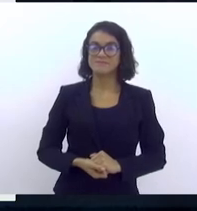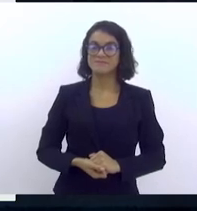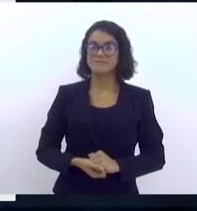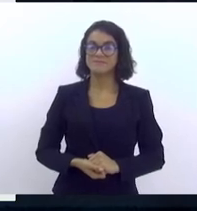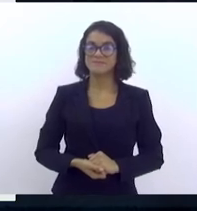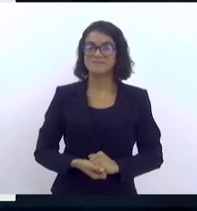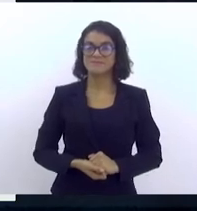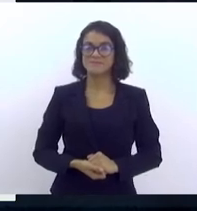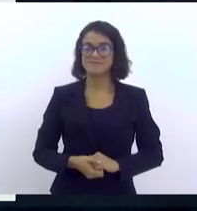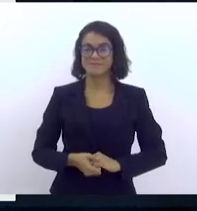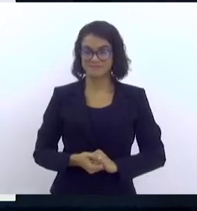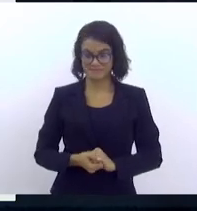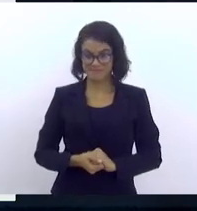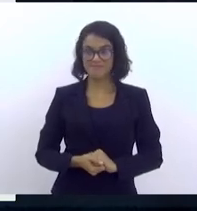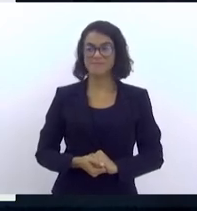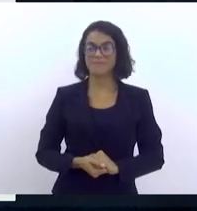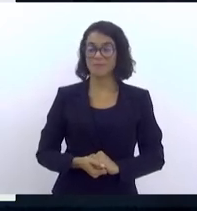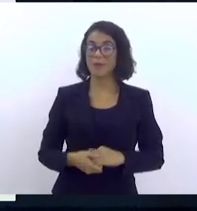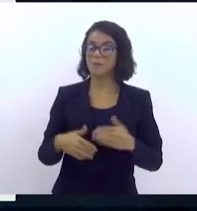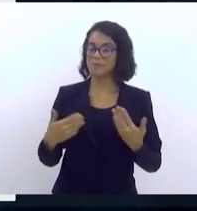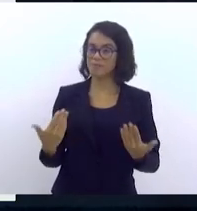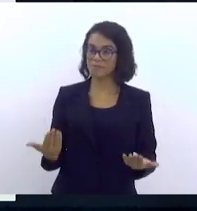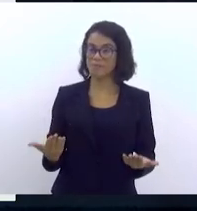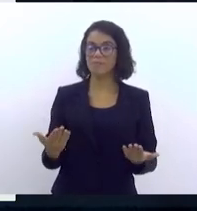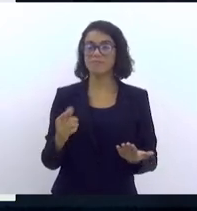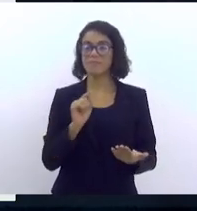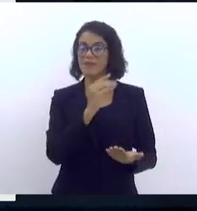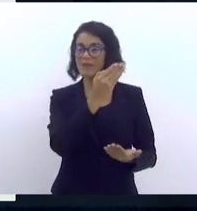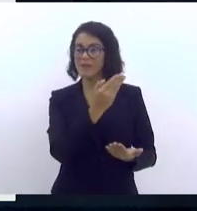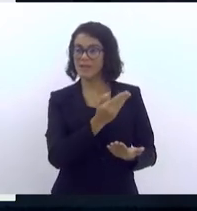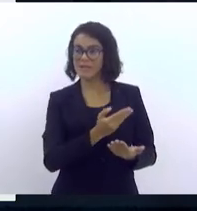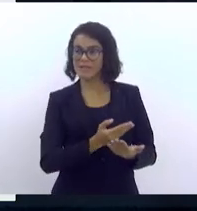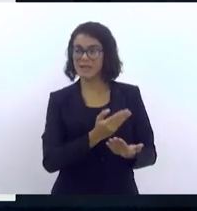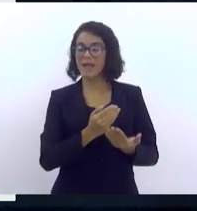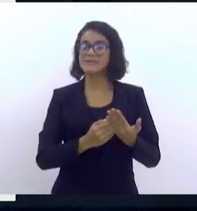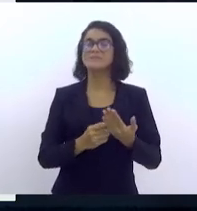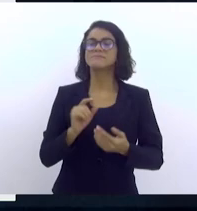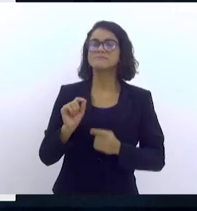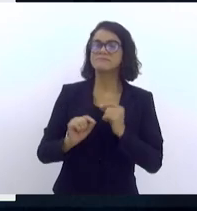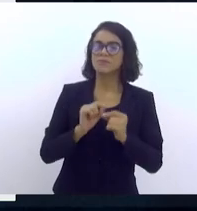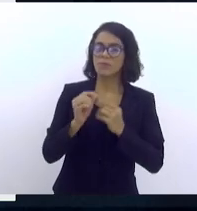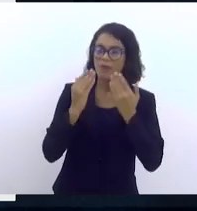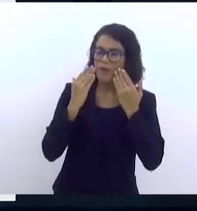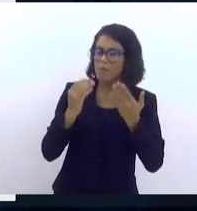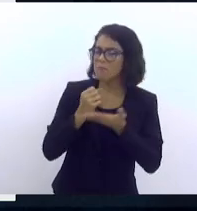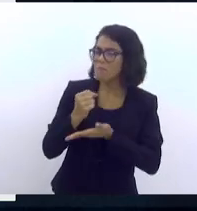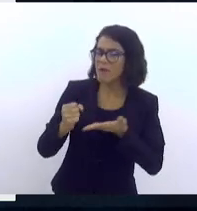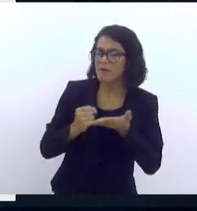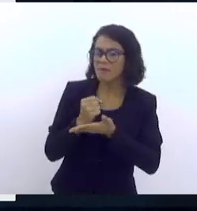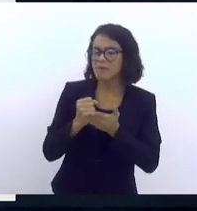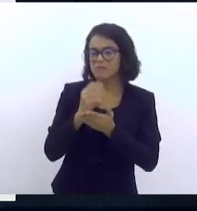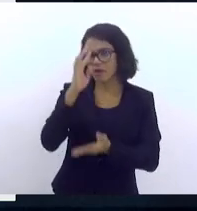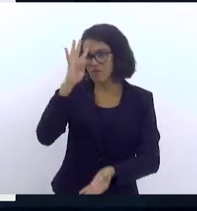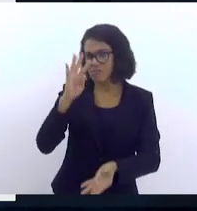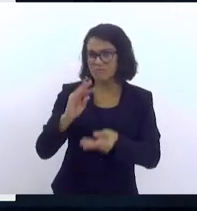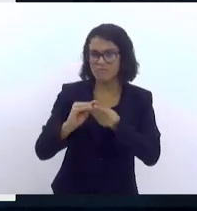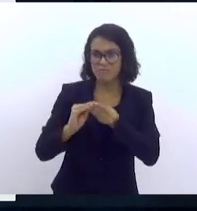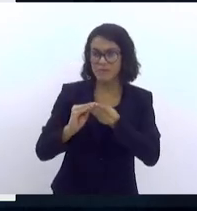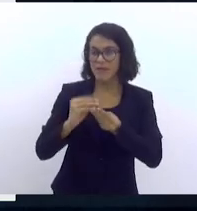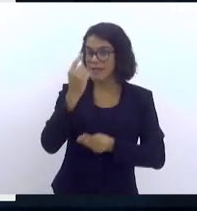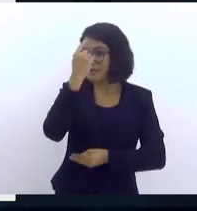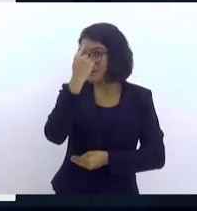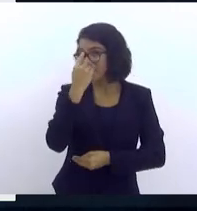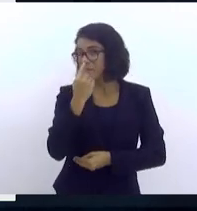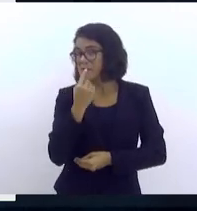já foi Ah tá então e aí essa apresentação é basicamente para ter também uma imagem